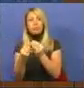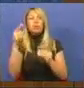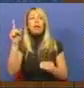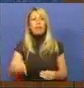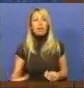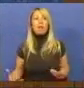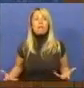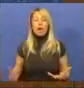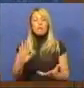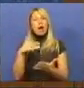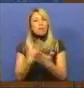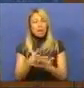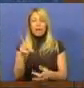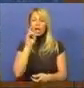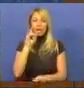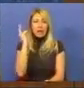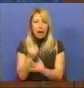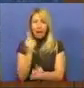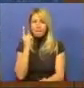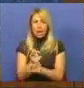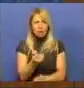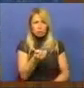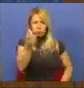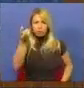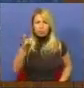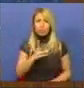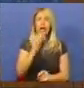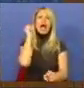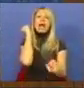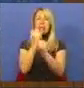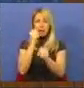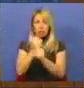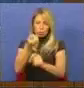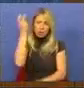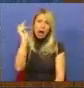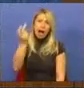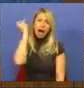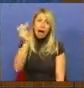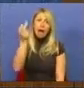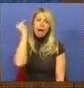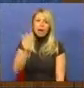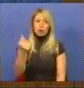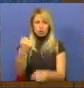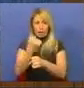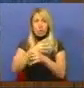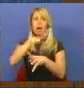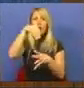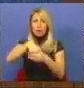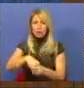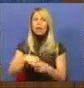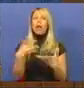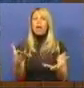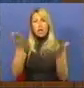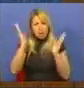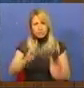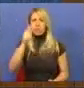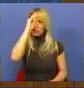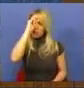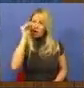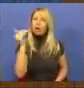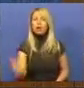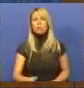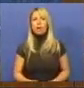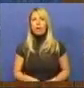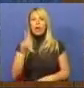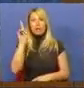a centenas de trabalhadores que deram o melhor do seu esforço durante toda a sua vida e que têm que ser respeitados até pelos saberes